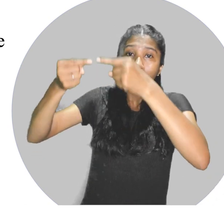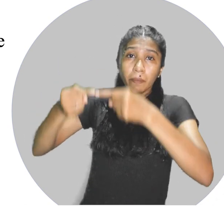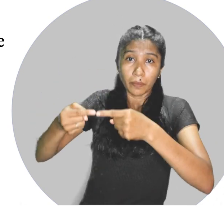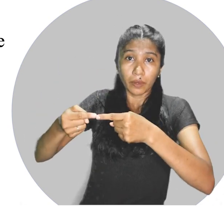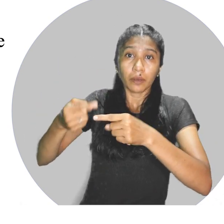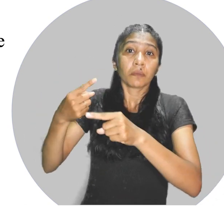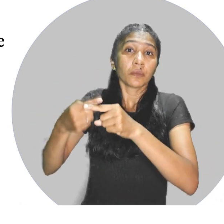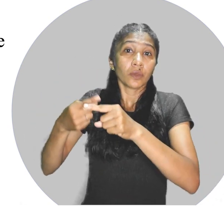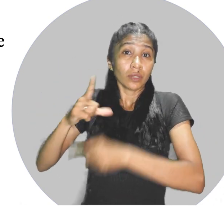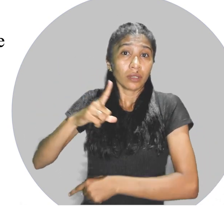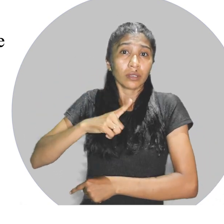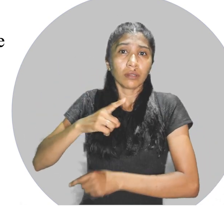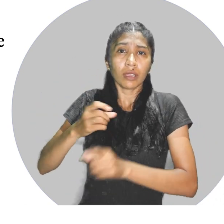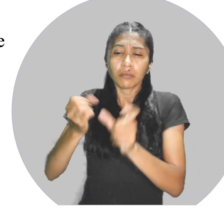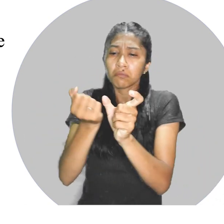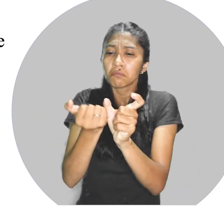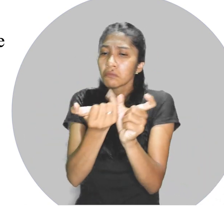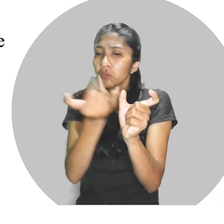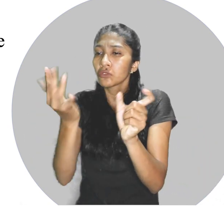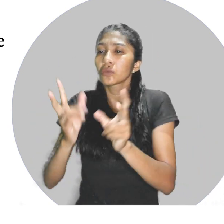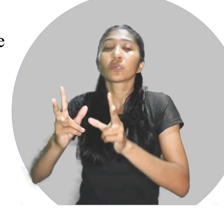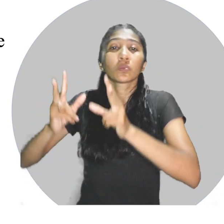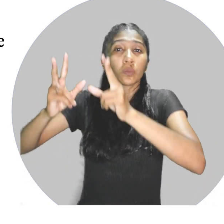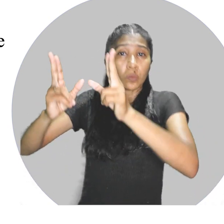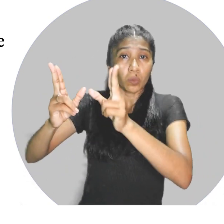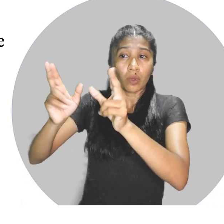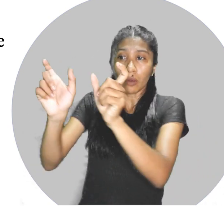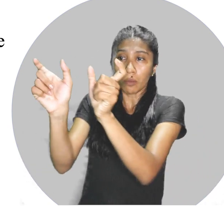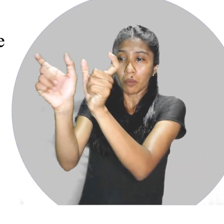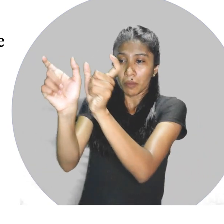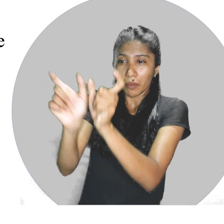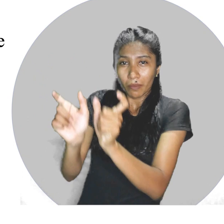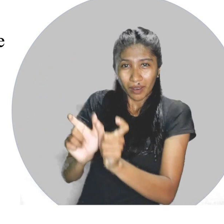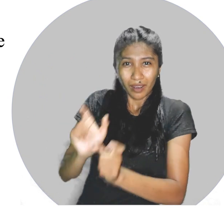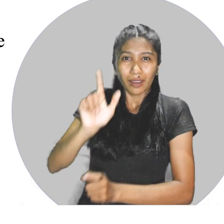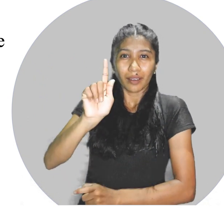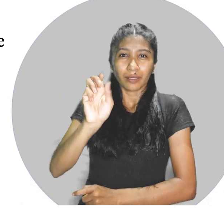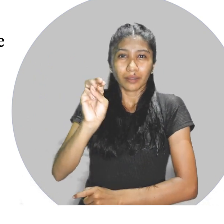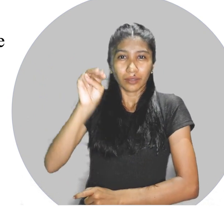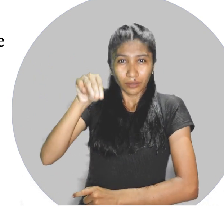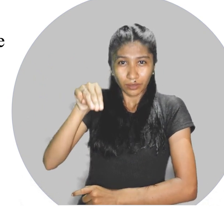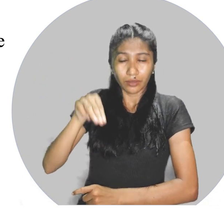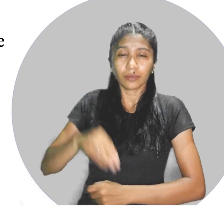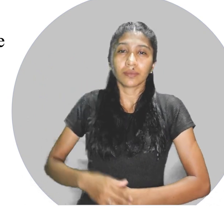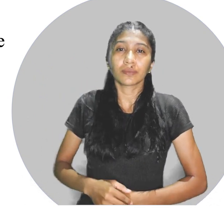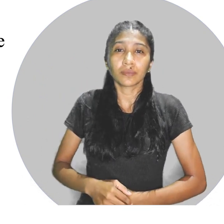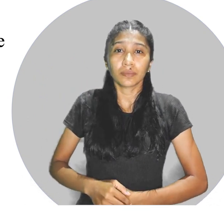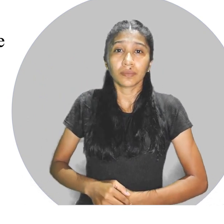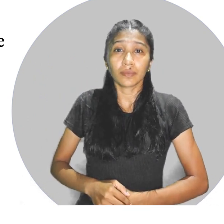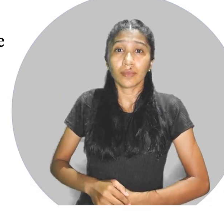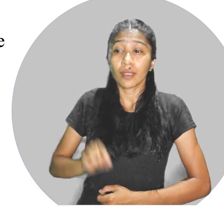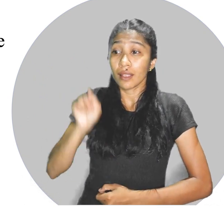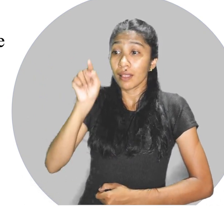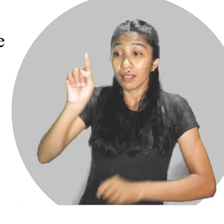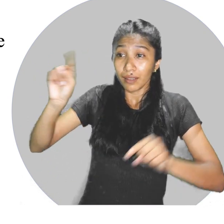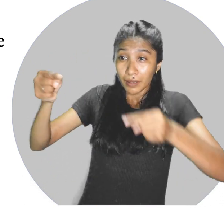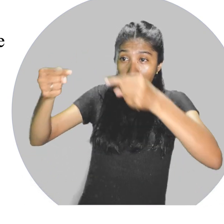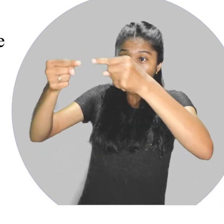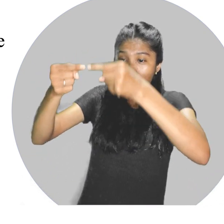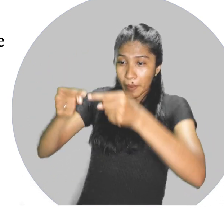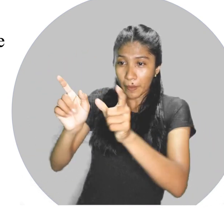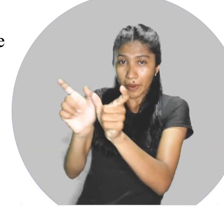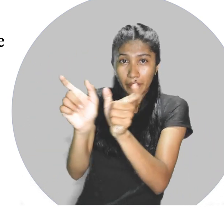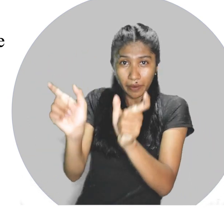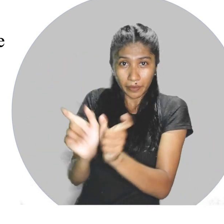porque possuem um número de sílabas igual no nominativo e genitivo singular. Os parisilábicos